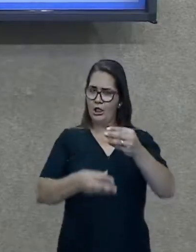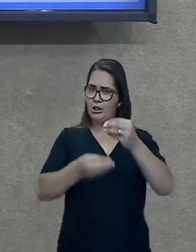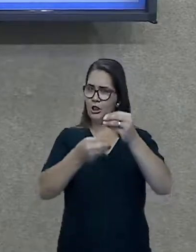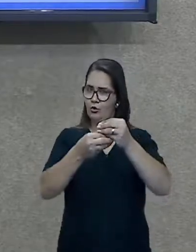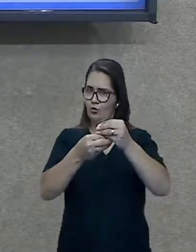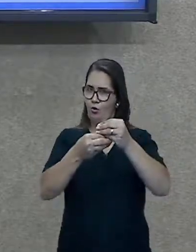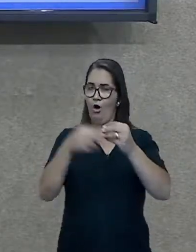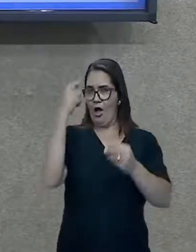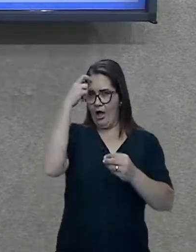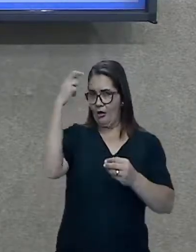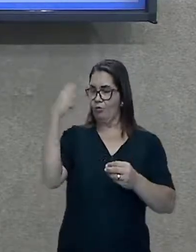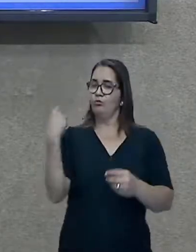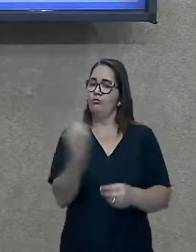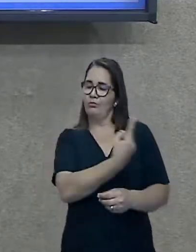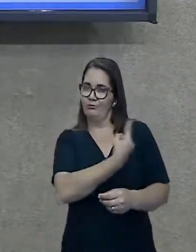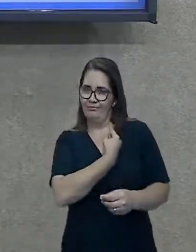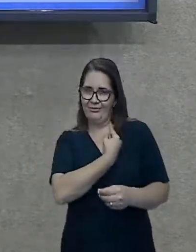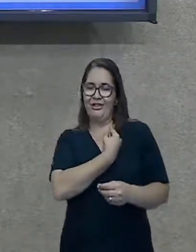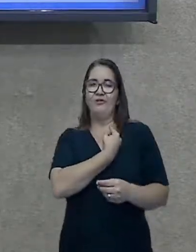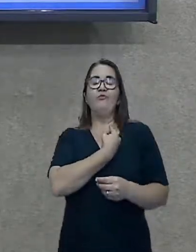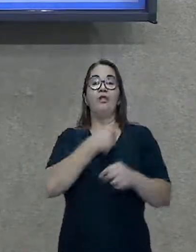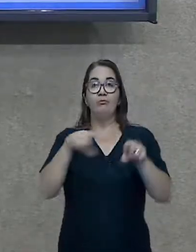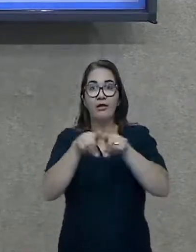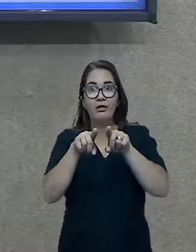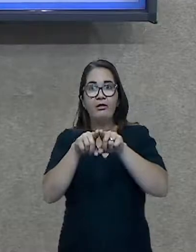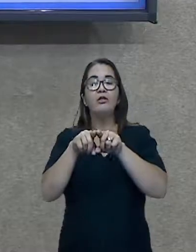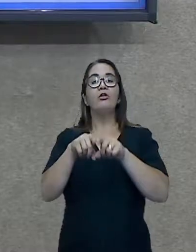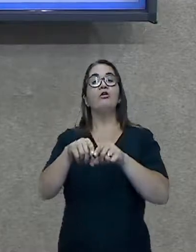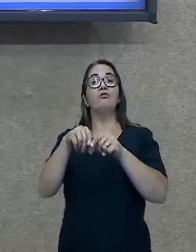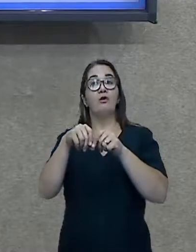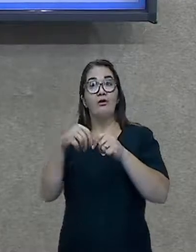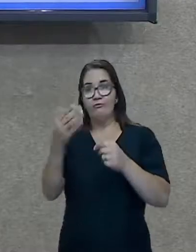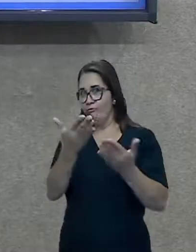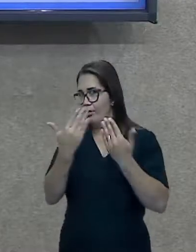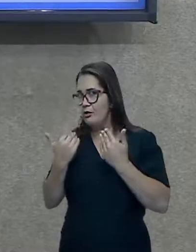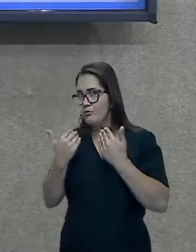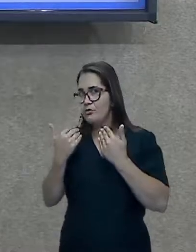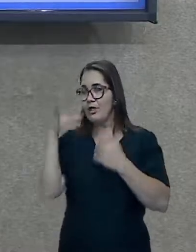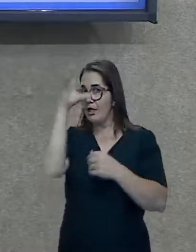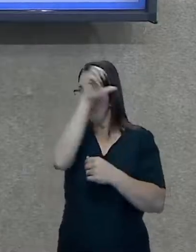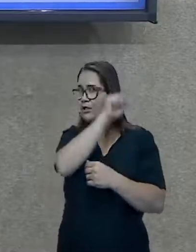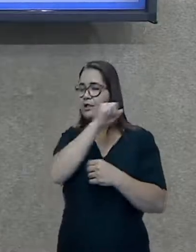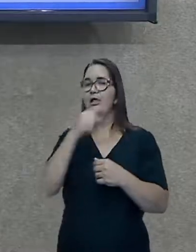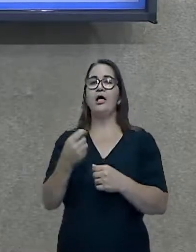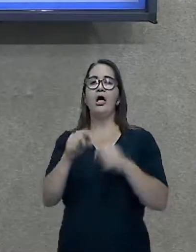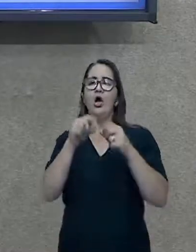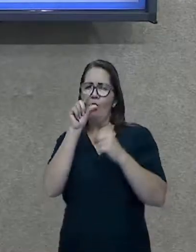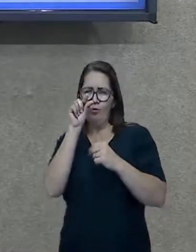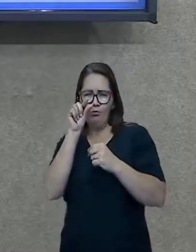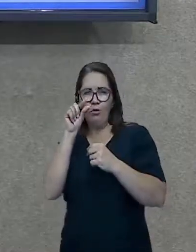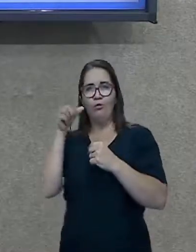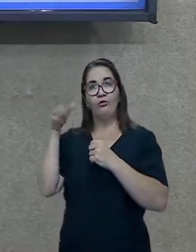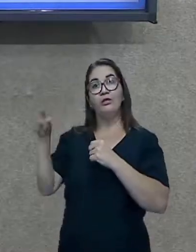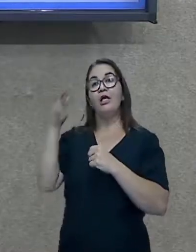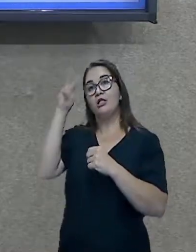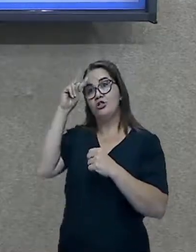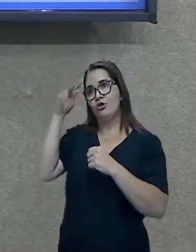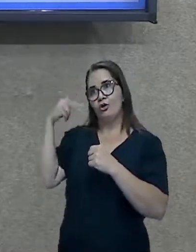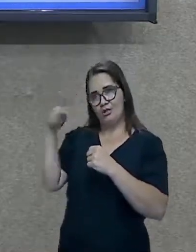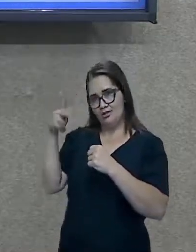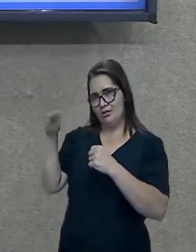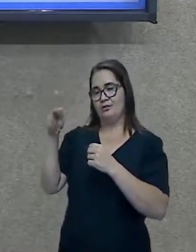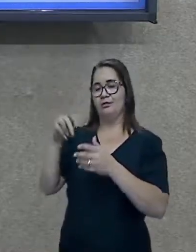envolve o reino de Iorubá. Vamos lá? O reino de Iorubá, ele